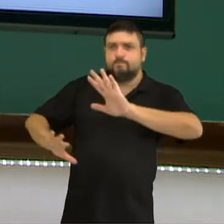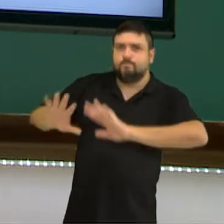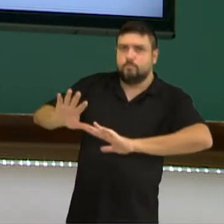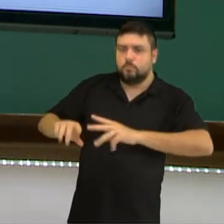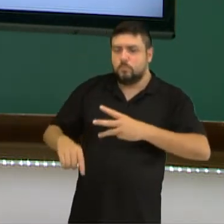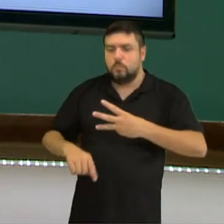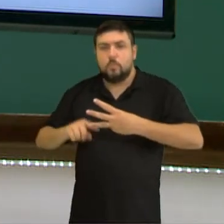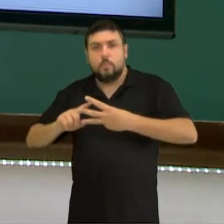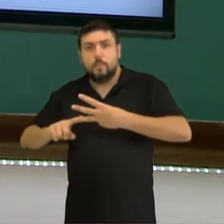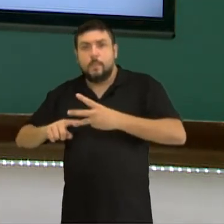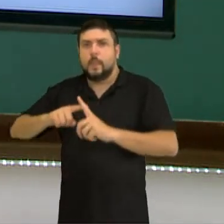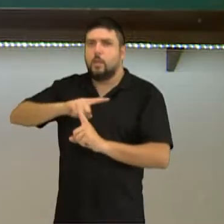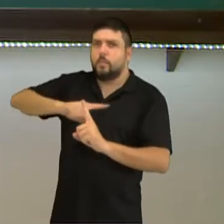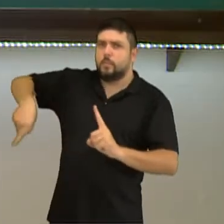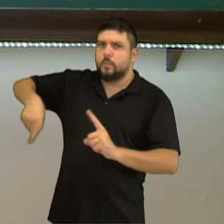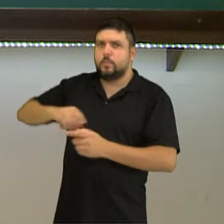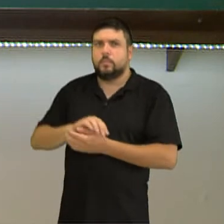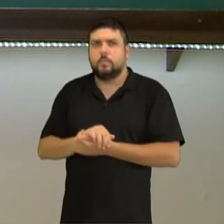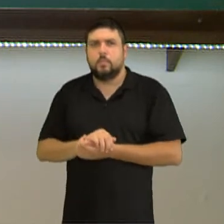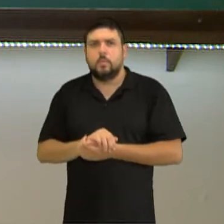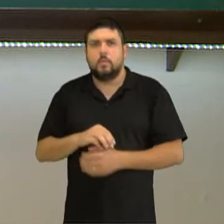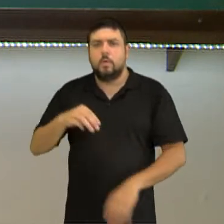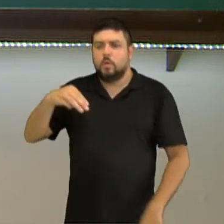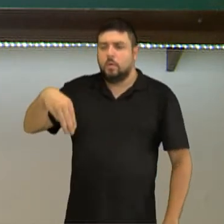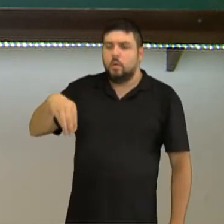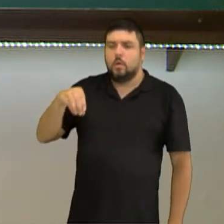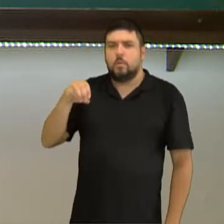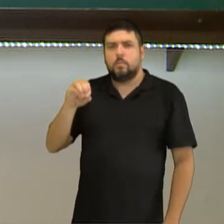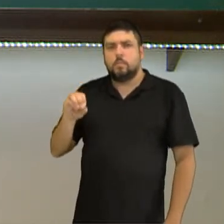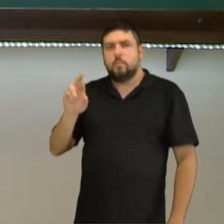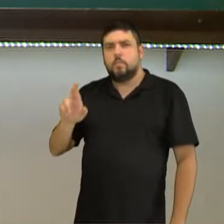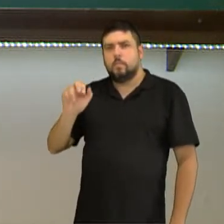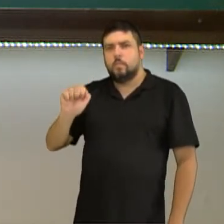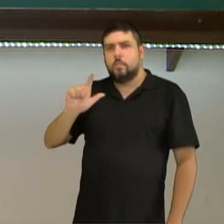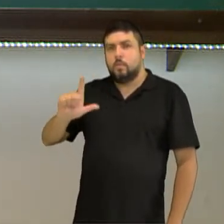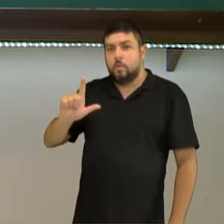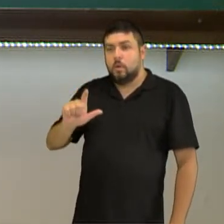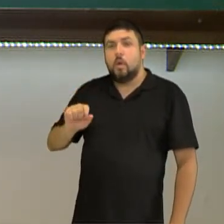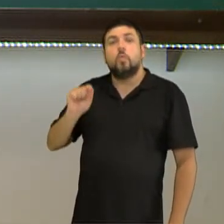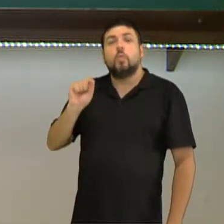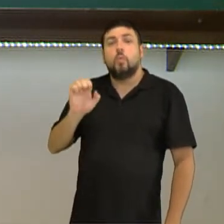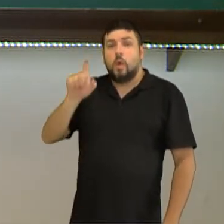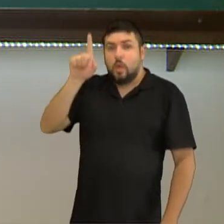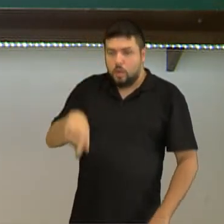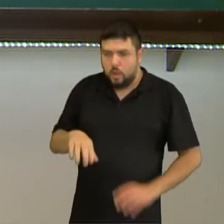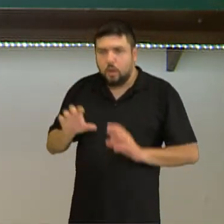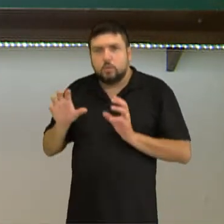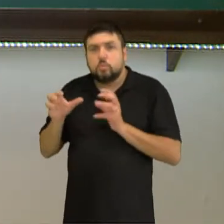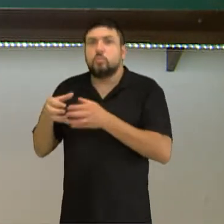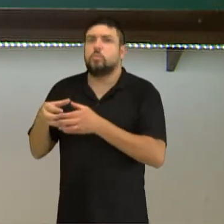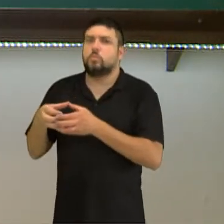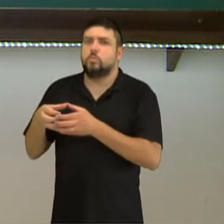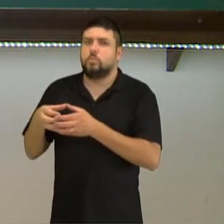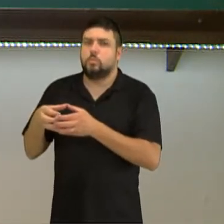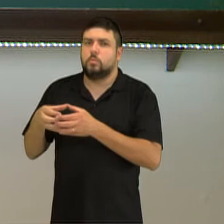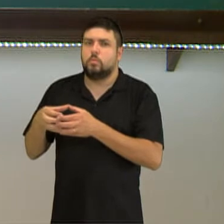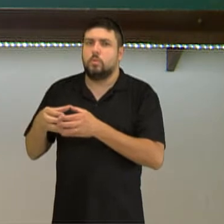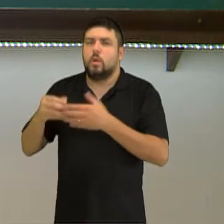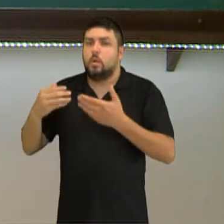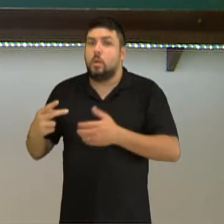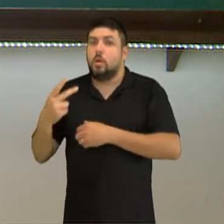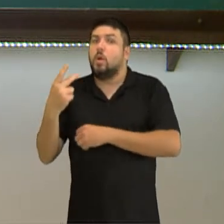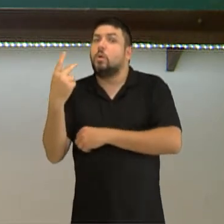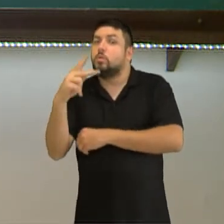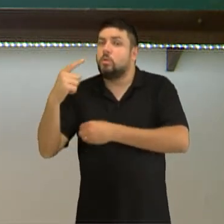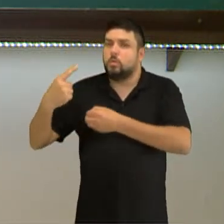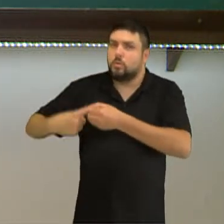fazer. Então, moral é do grupo social. Da sociedade, da sua cidade, do seu estado, do Brasil, ou